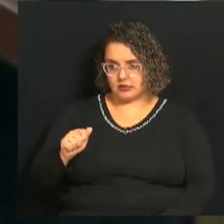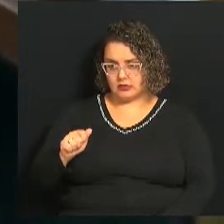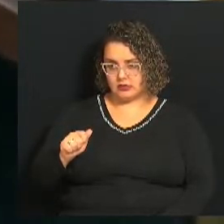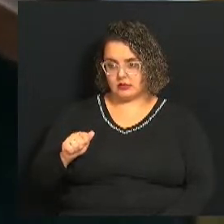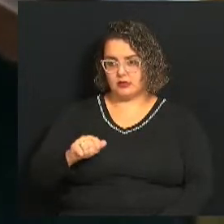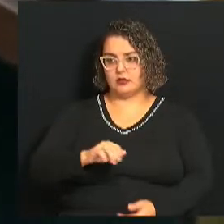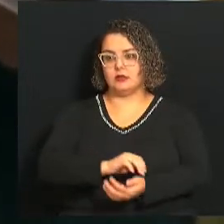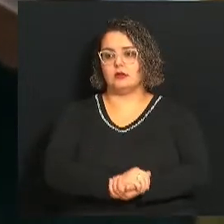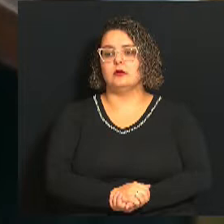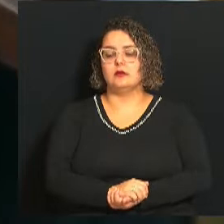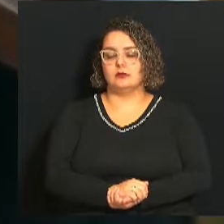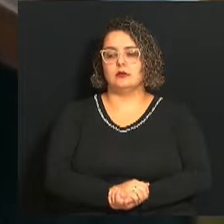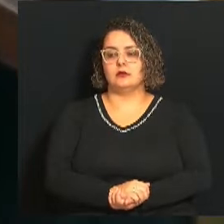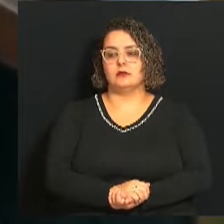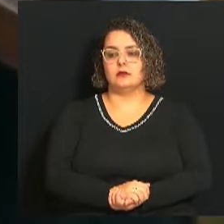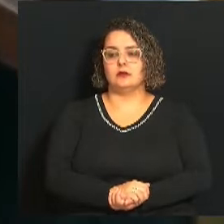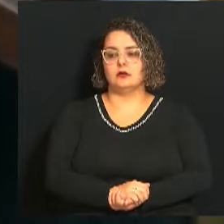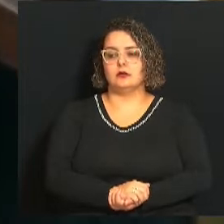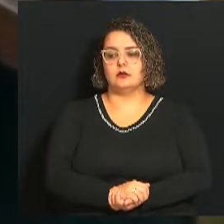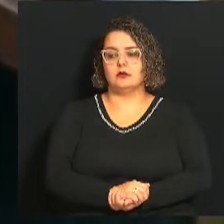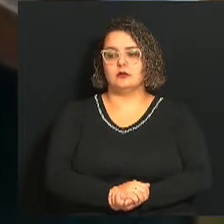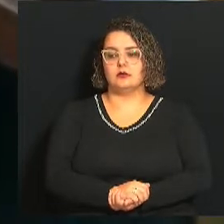Pereira Liner,